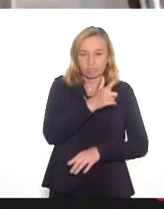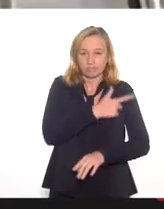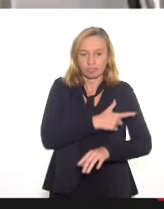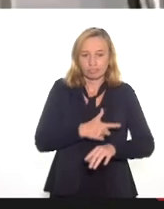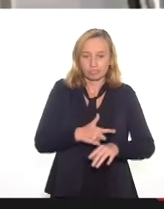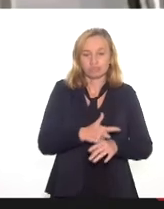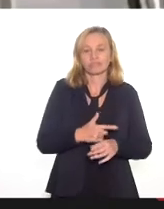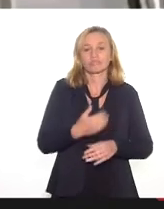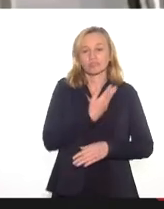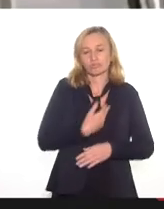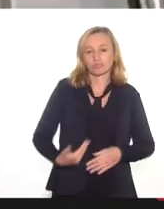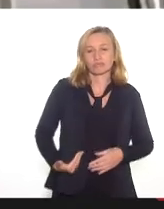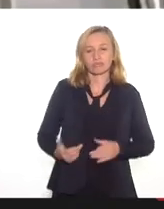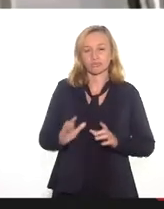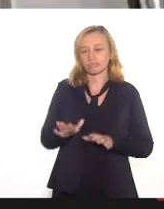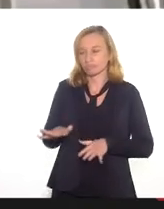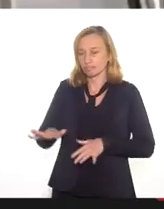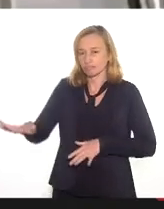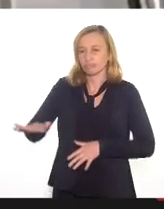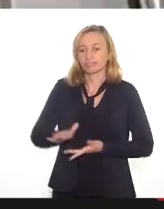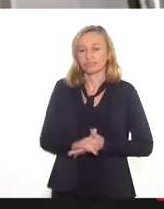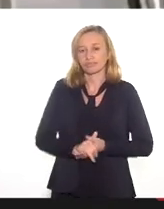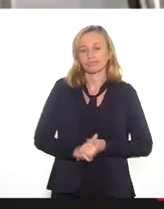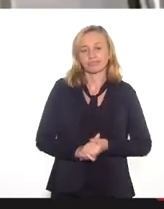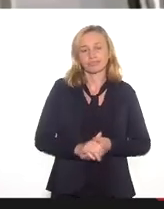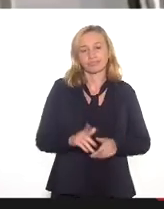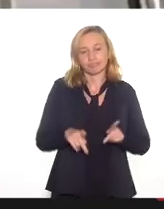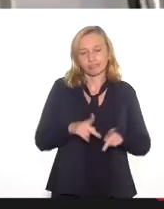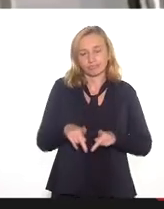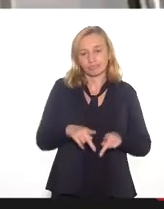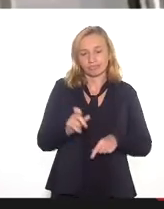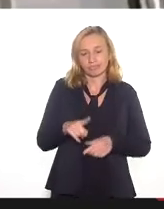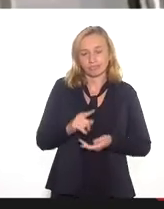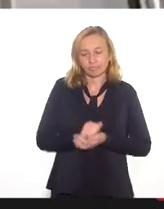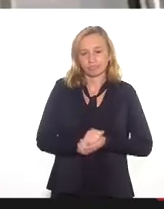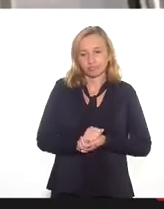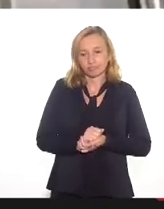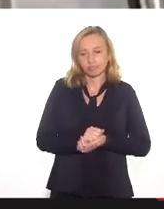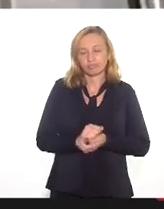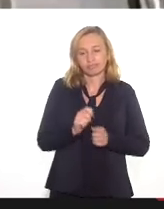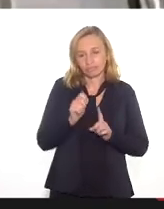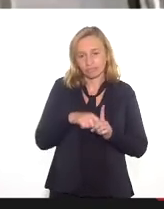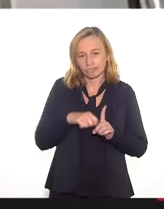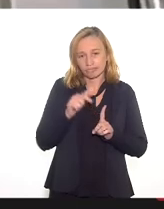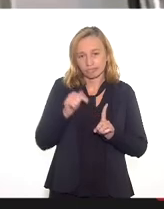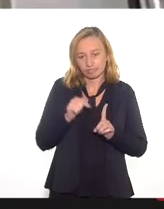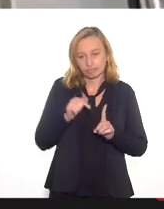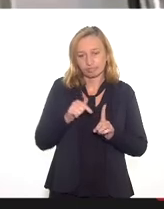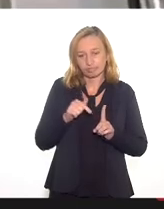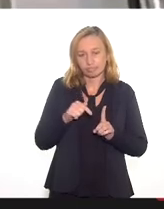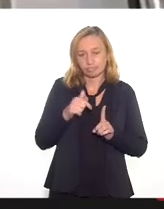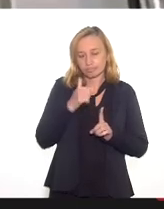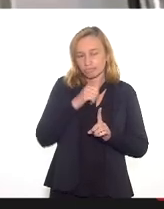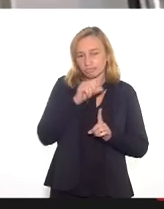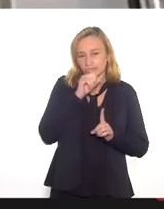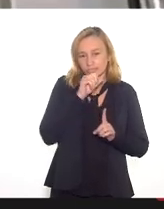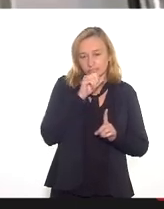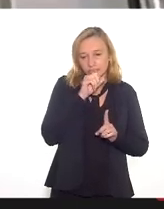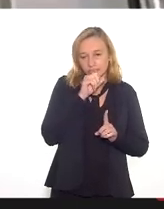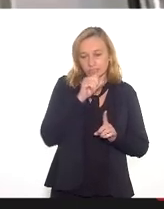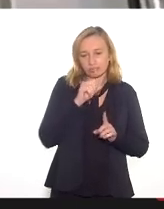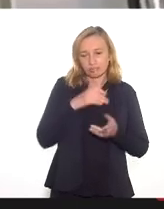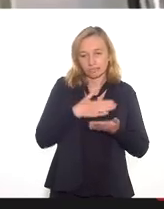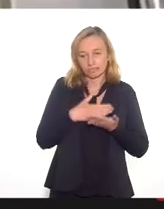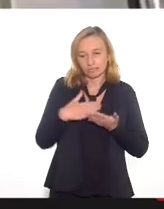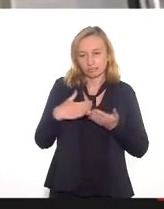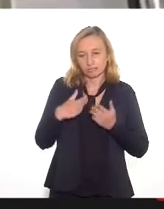relação a essas comunidades e a essa população é esse mês que as mães começam a velar de novo